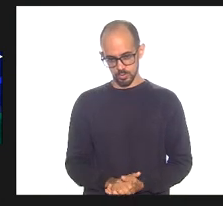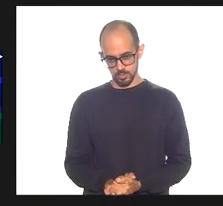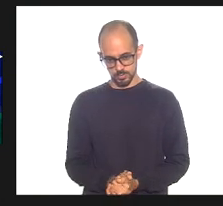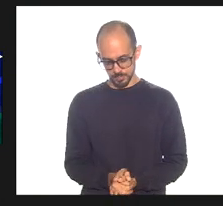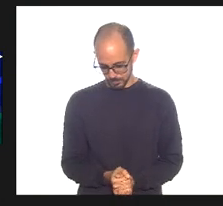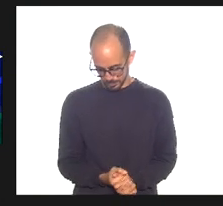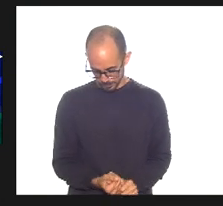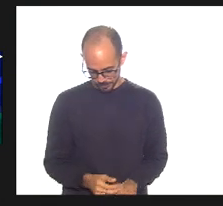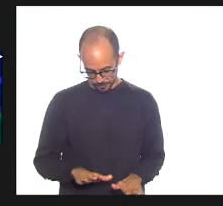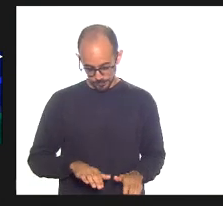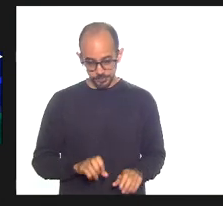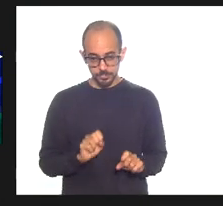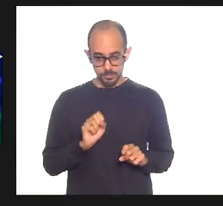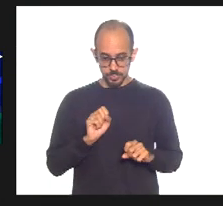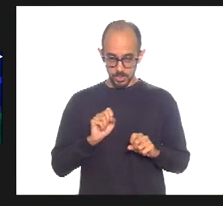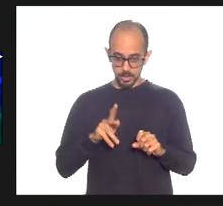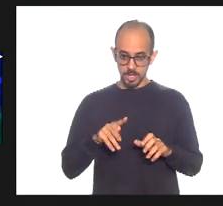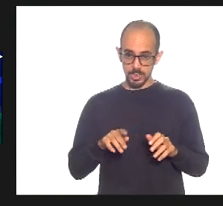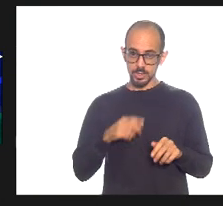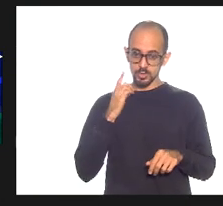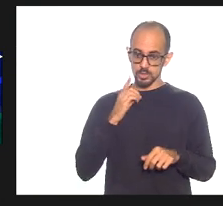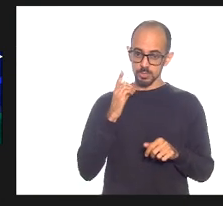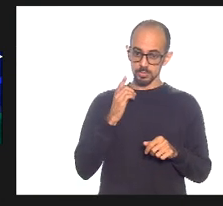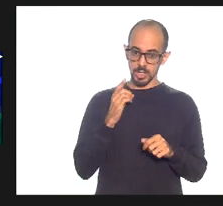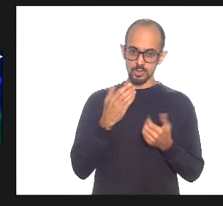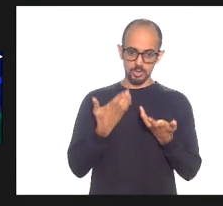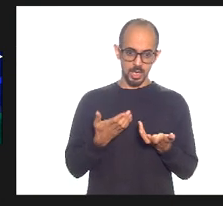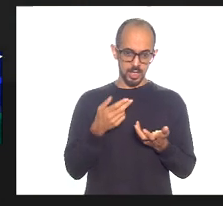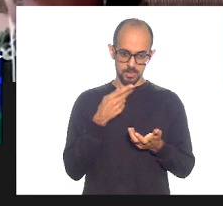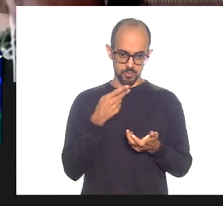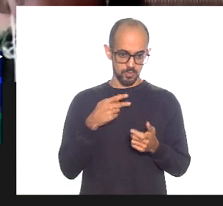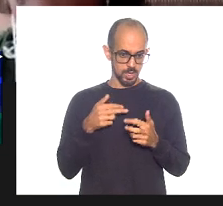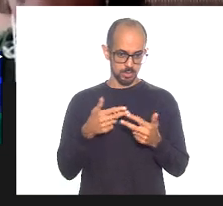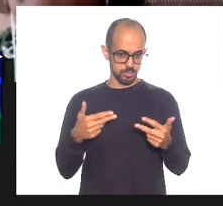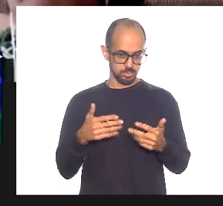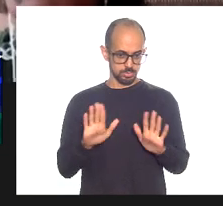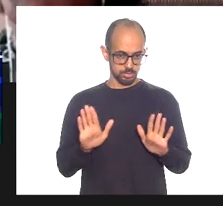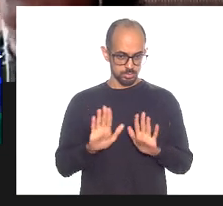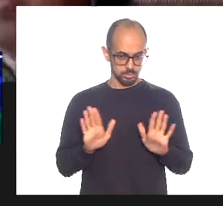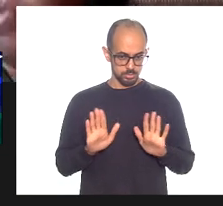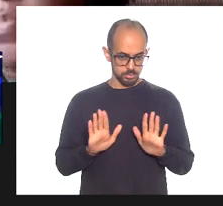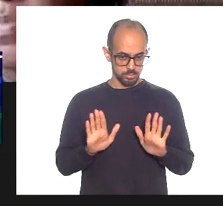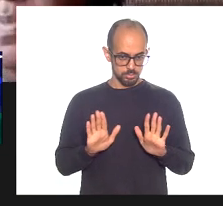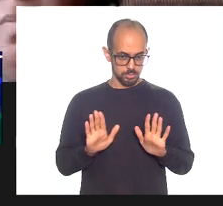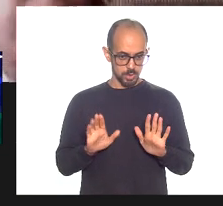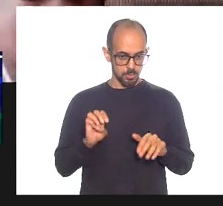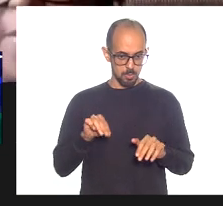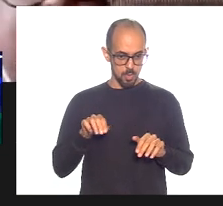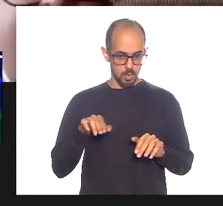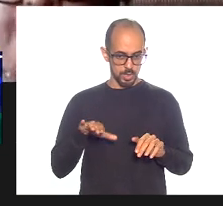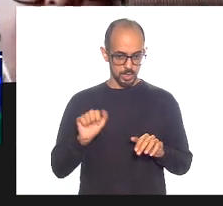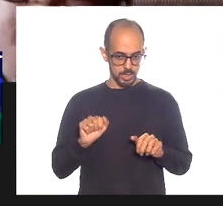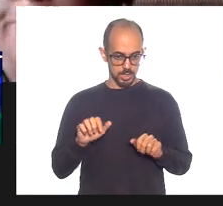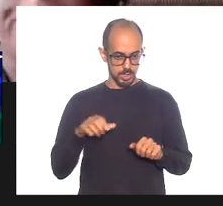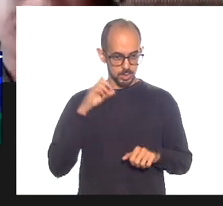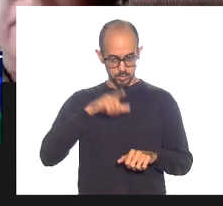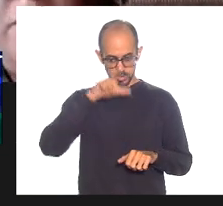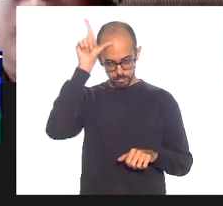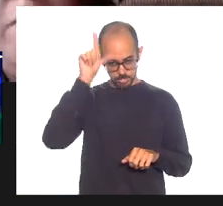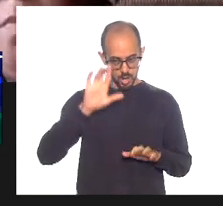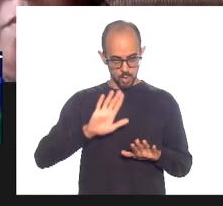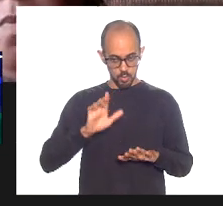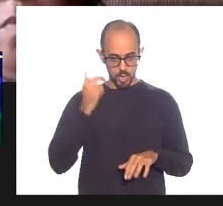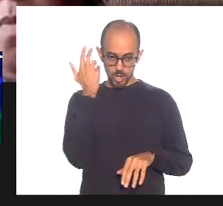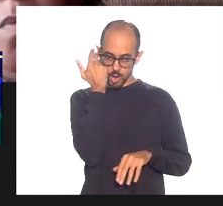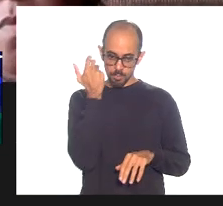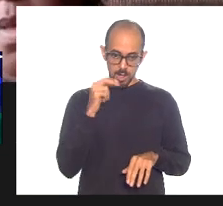o indago ação dos deputados se desejar fazer mais alguma observação deputada Mônica Deputado os Paulo